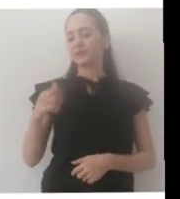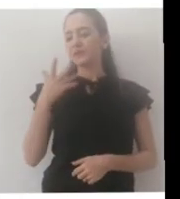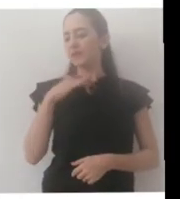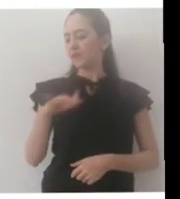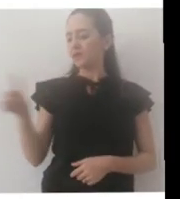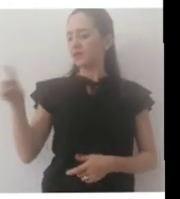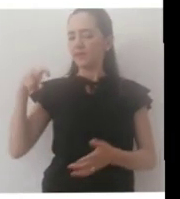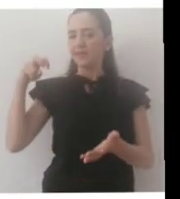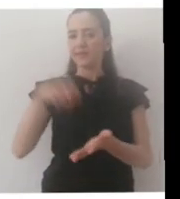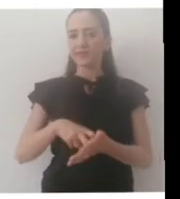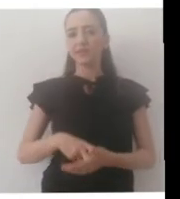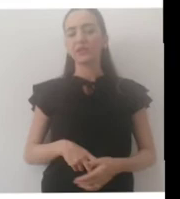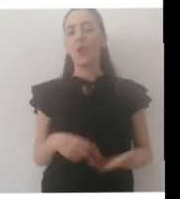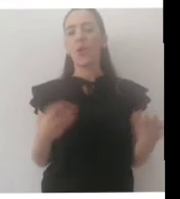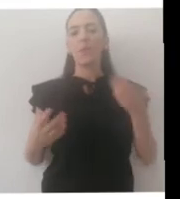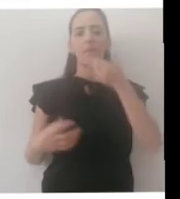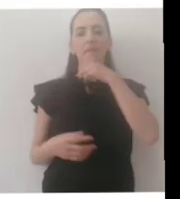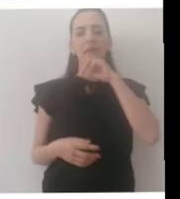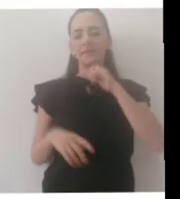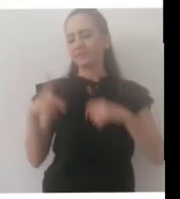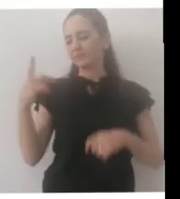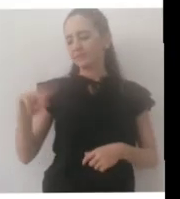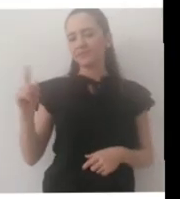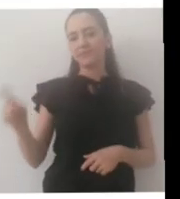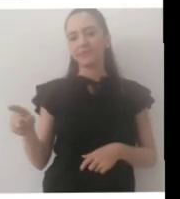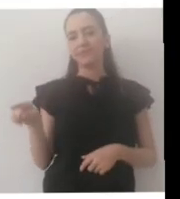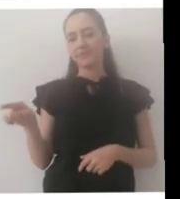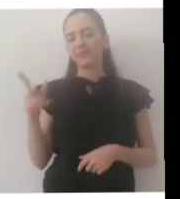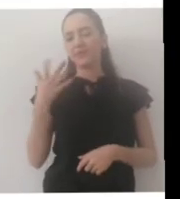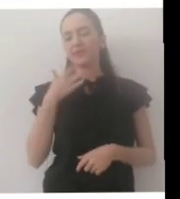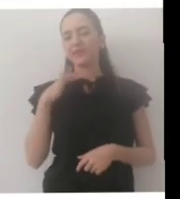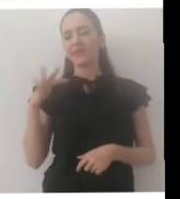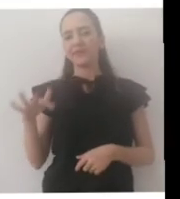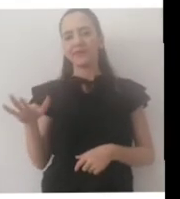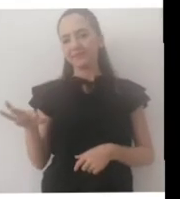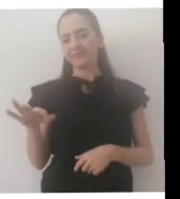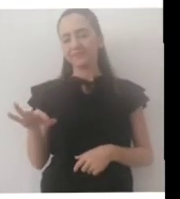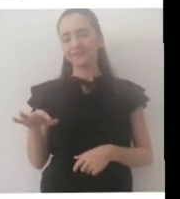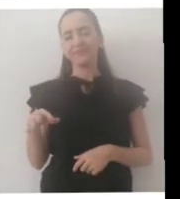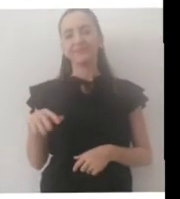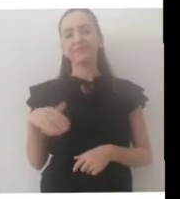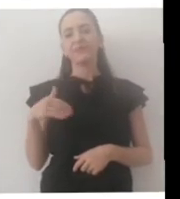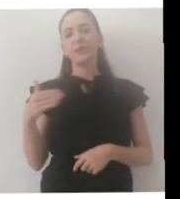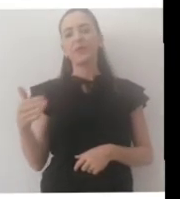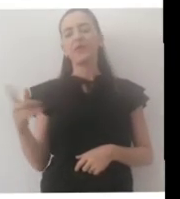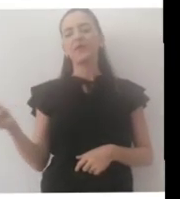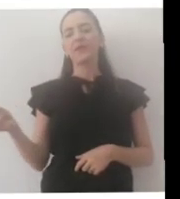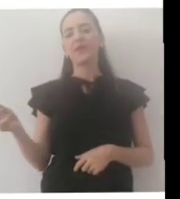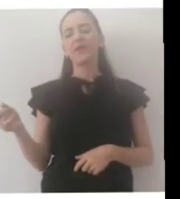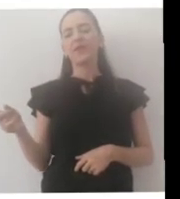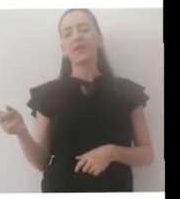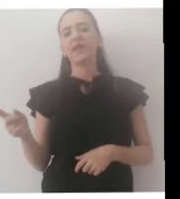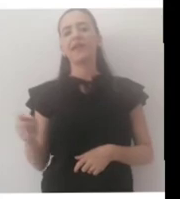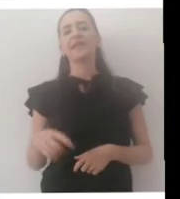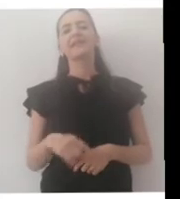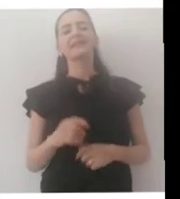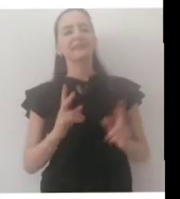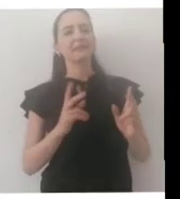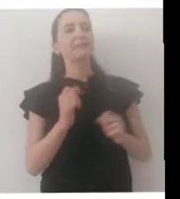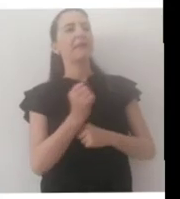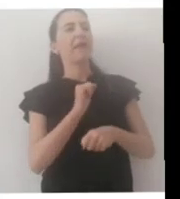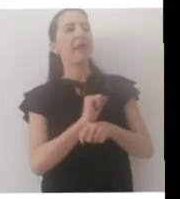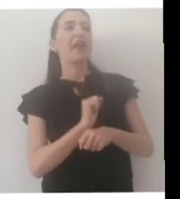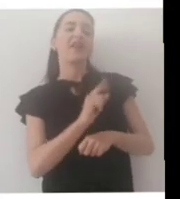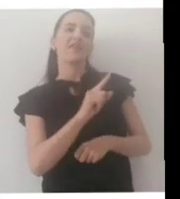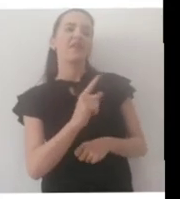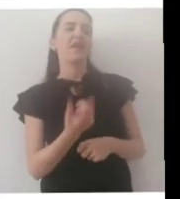mandar a professora castigar, ou a professora ir lá e castigar essa criança que bateu, não resolve a situação e faz com que a criança fique